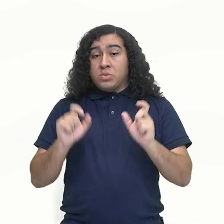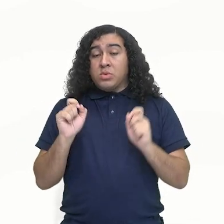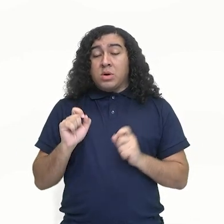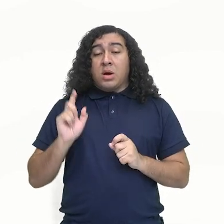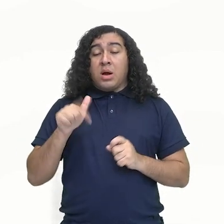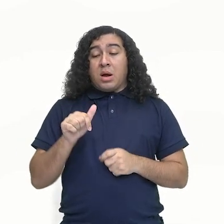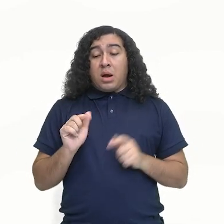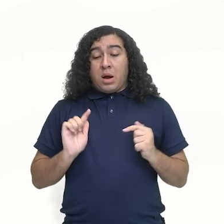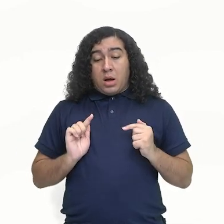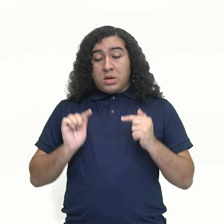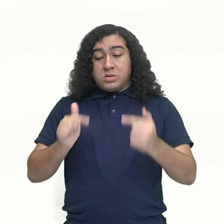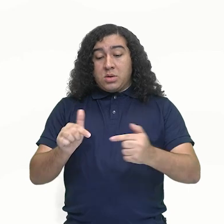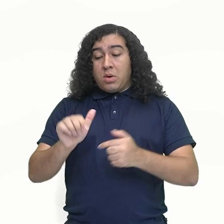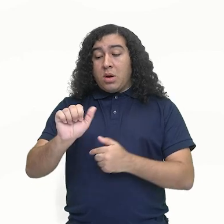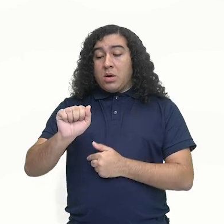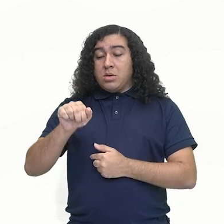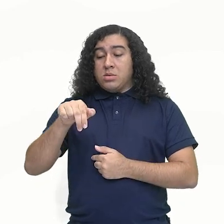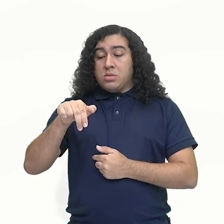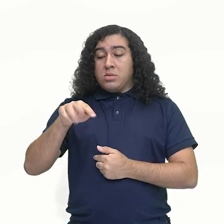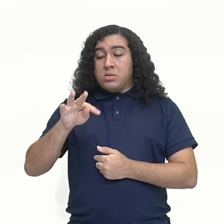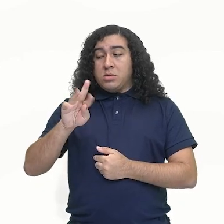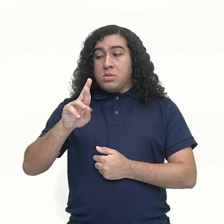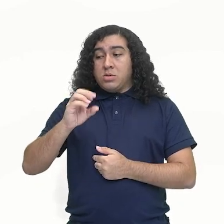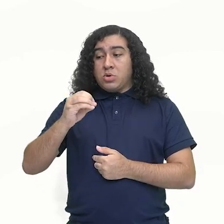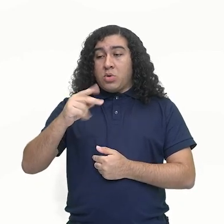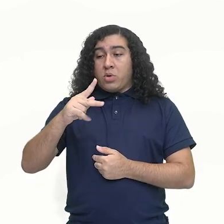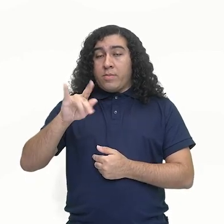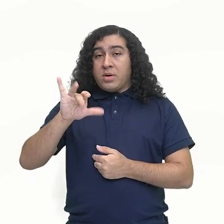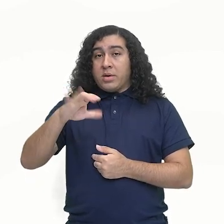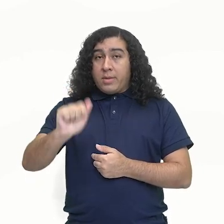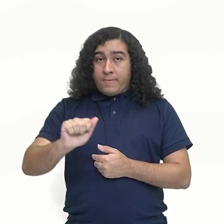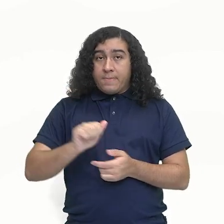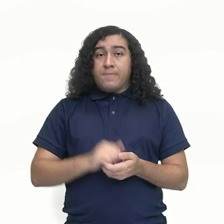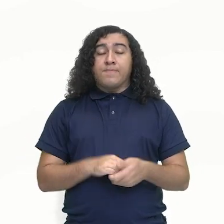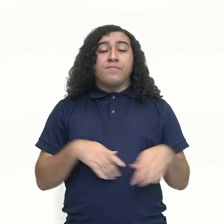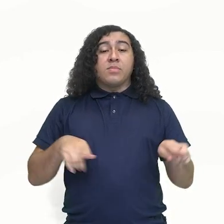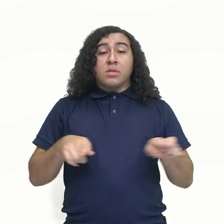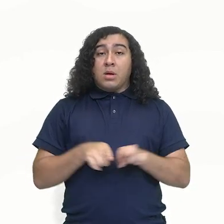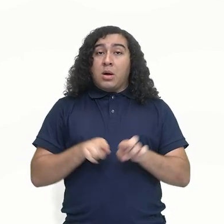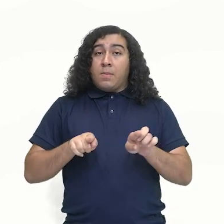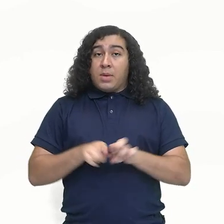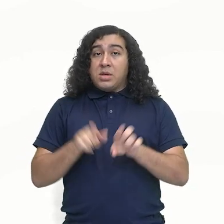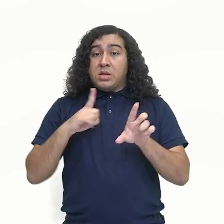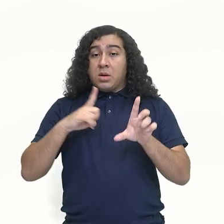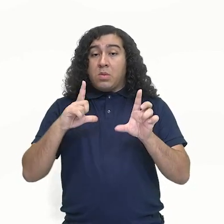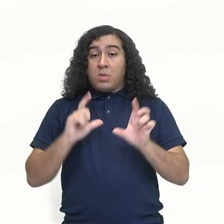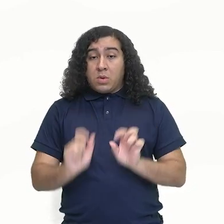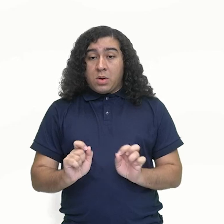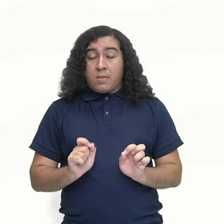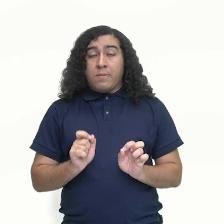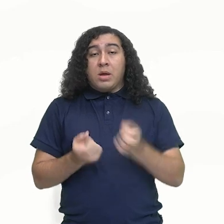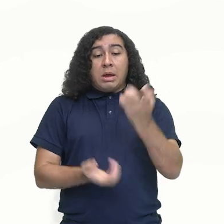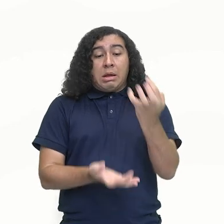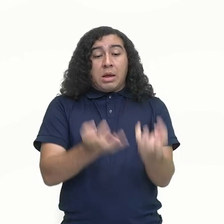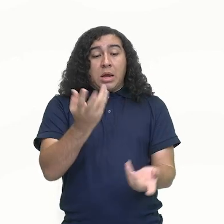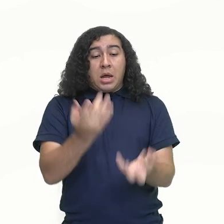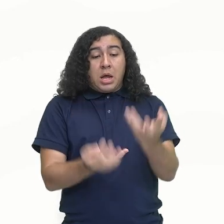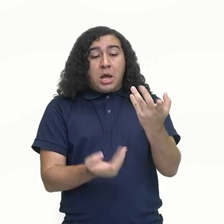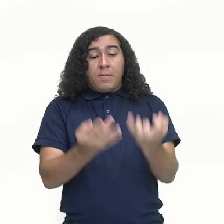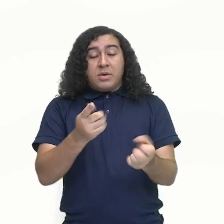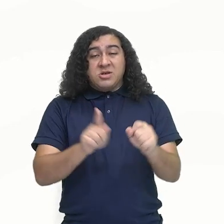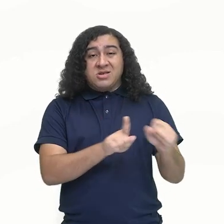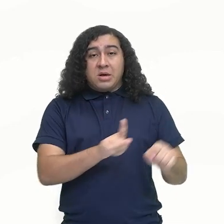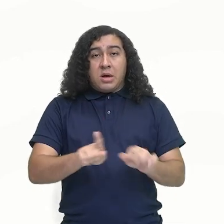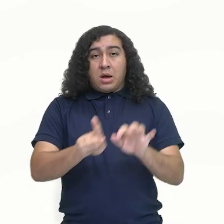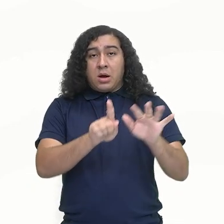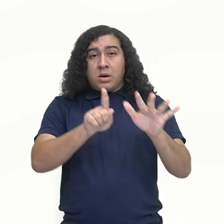de ação antrópica, certo? Aí nós temos a queima aqui dos combustíveis fósseis,